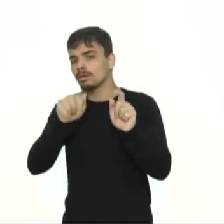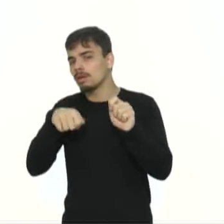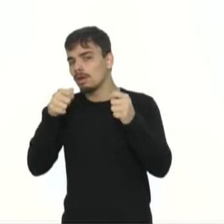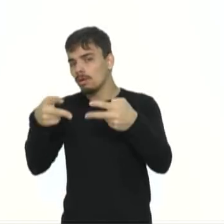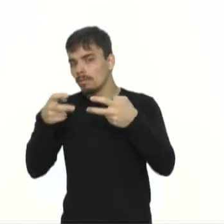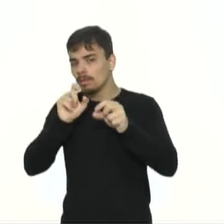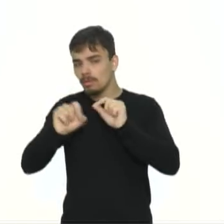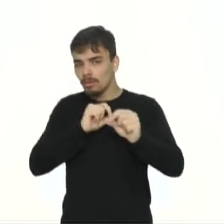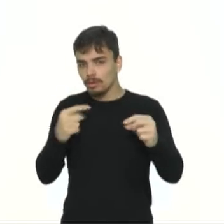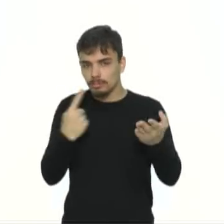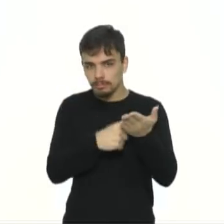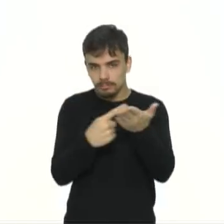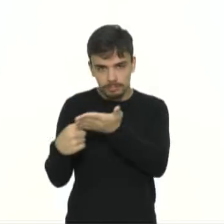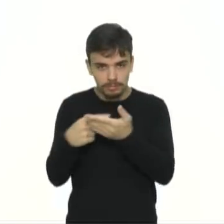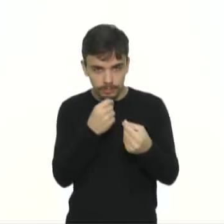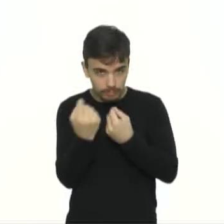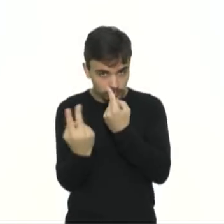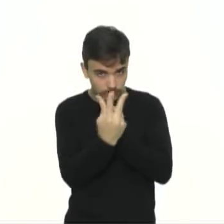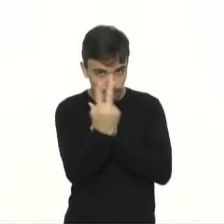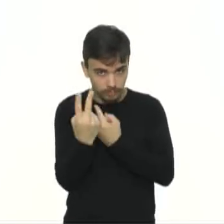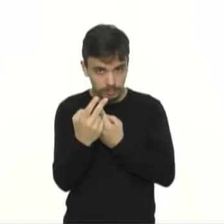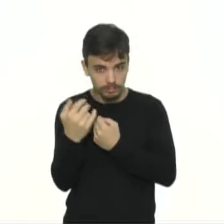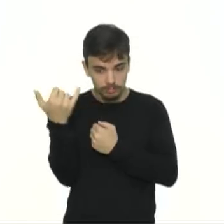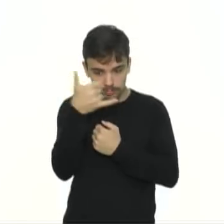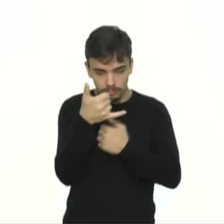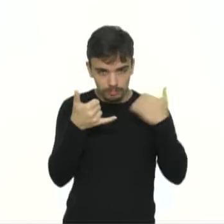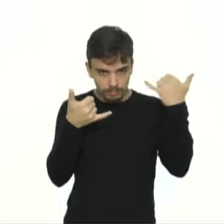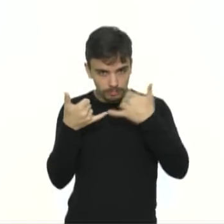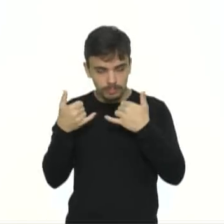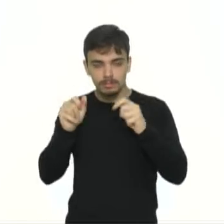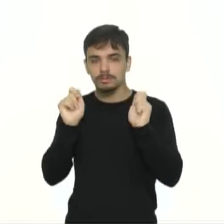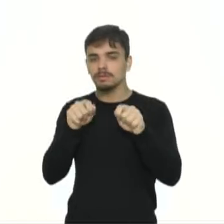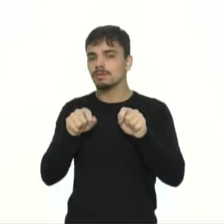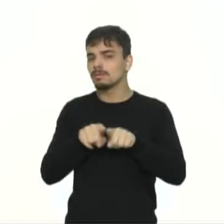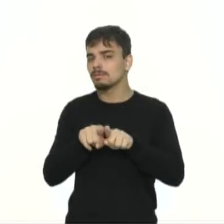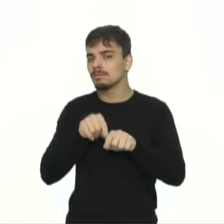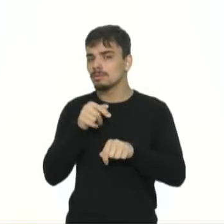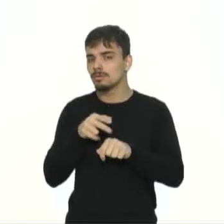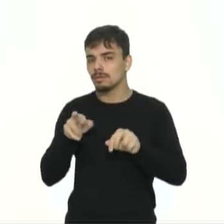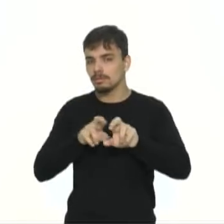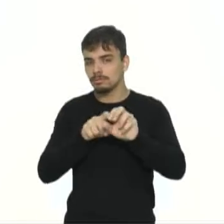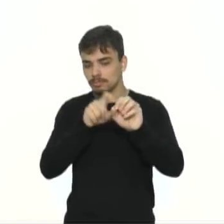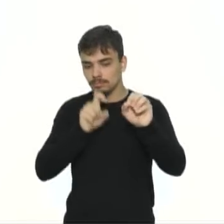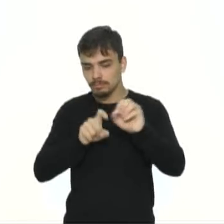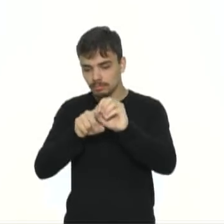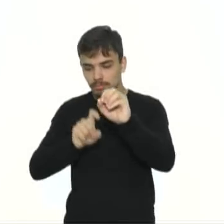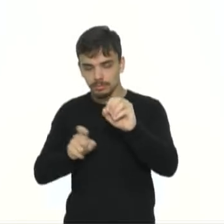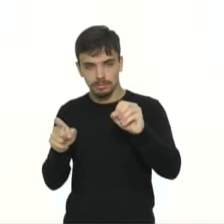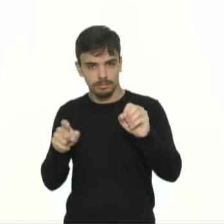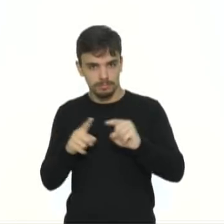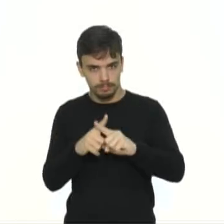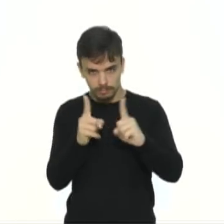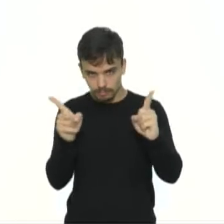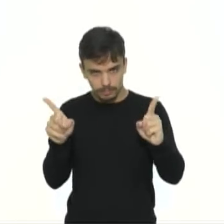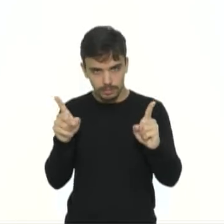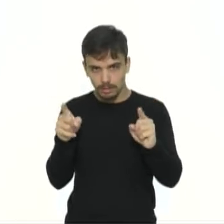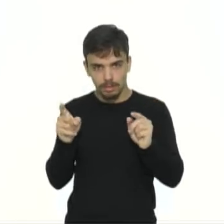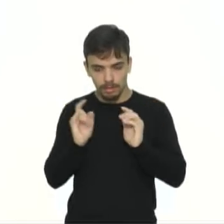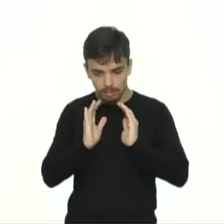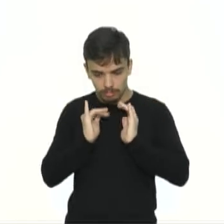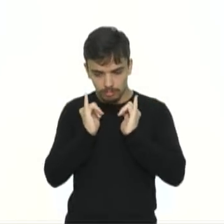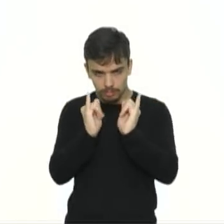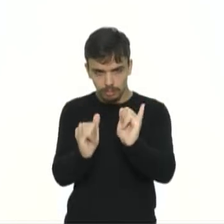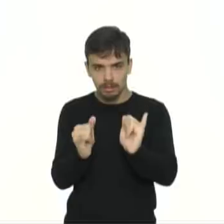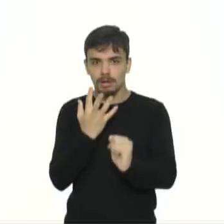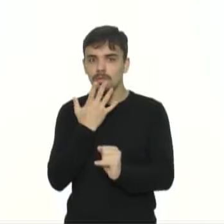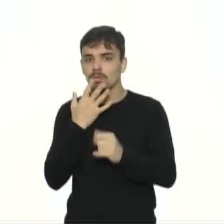será a combinação das duas frequências. E a seguir, seguem independentes um do outro, sem desvio e com a